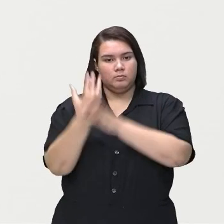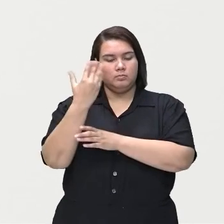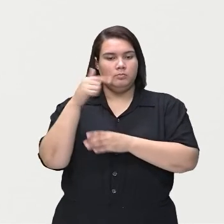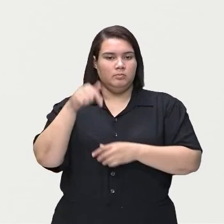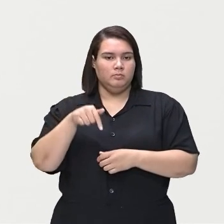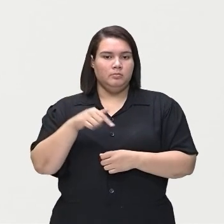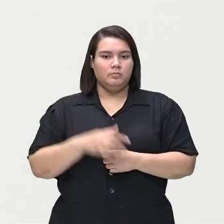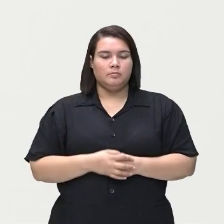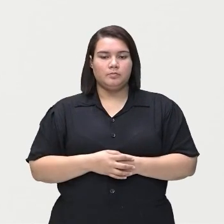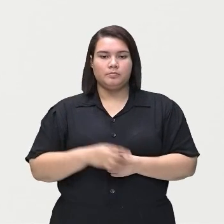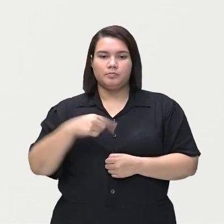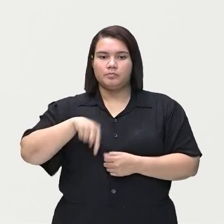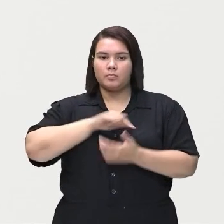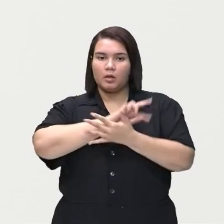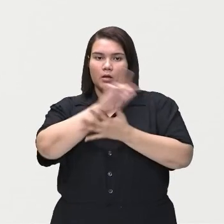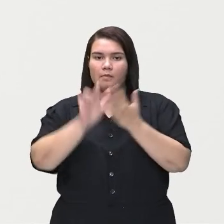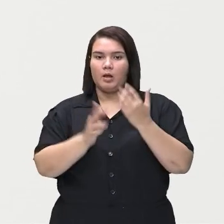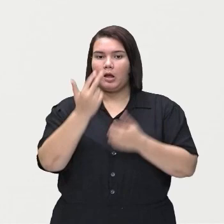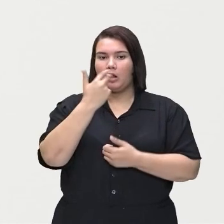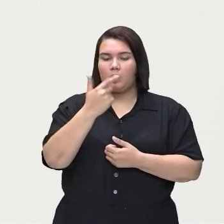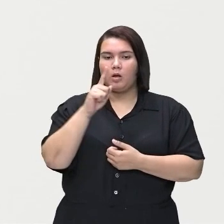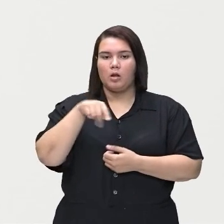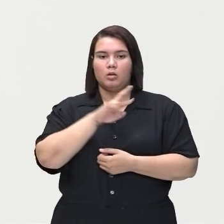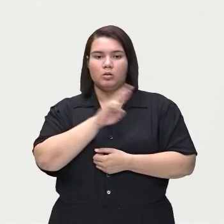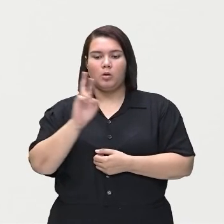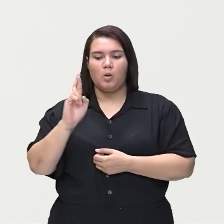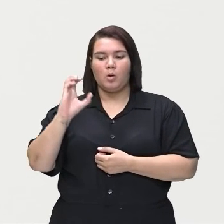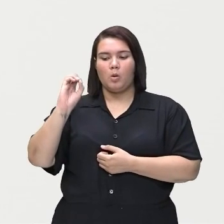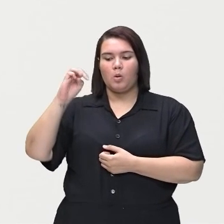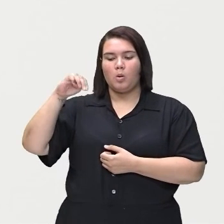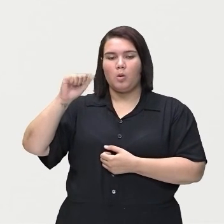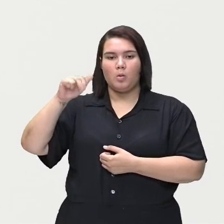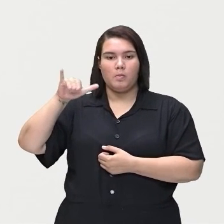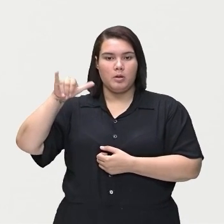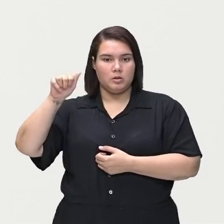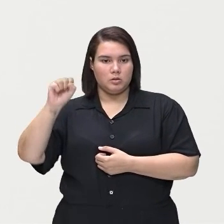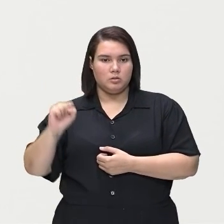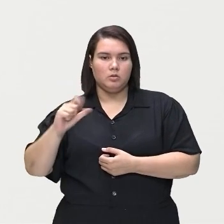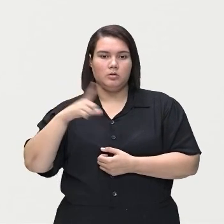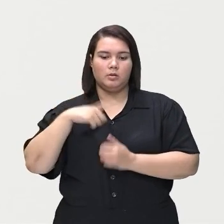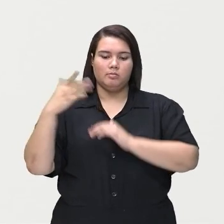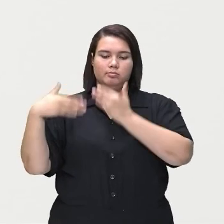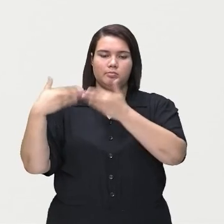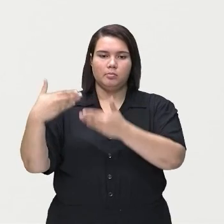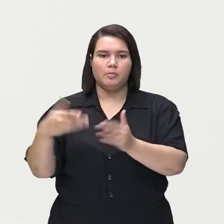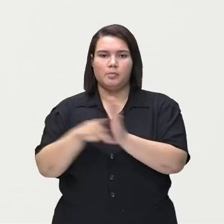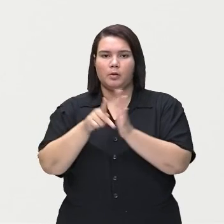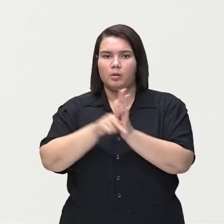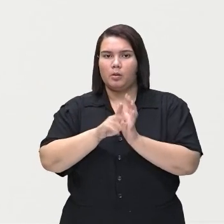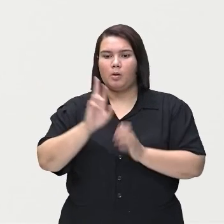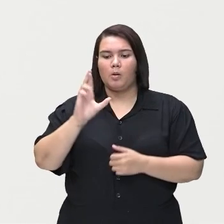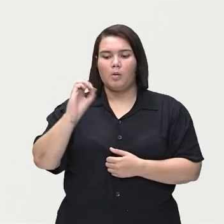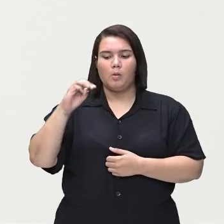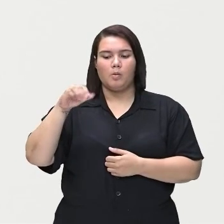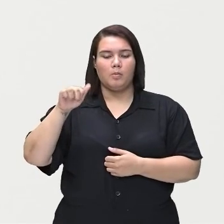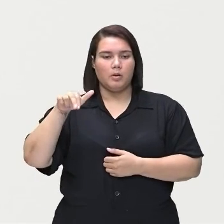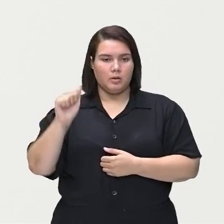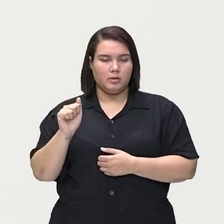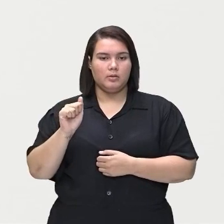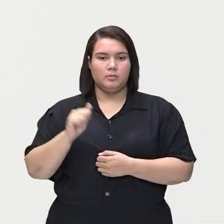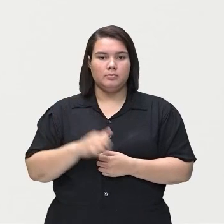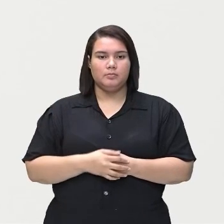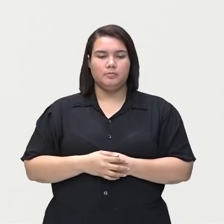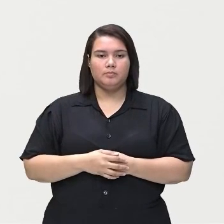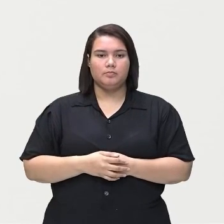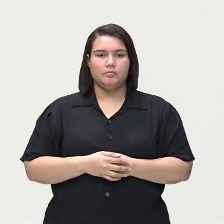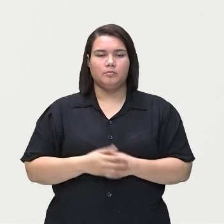latim. Essas línguas aí são chamadas de línguas românicas devido à sua herança romana comum. Só